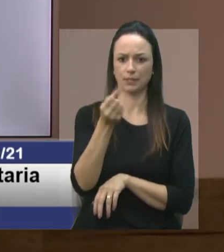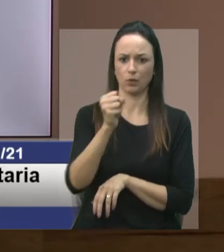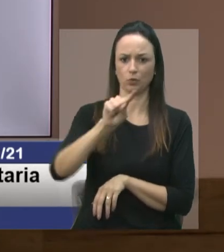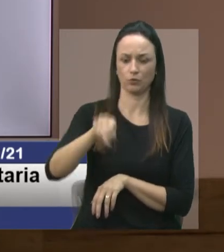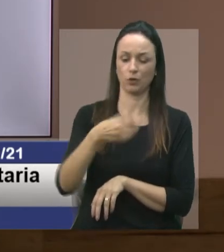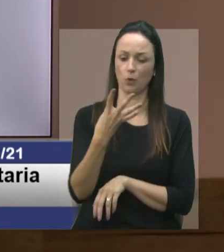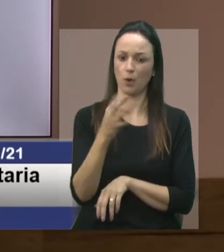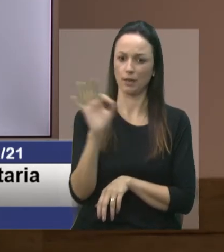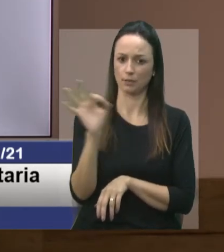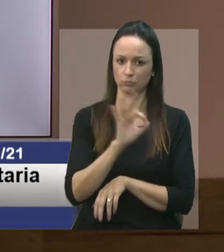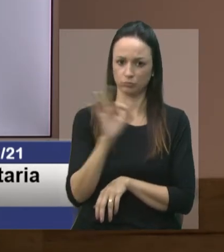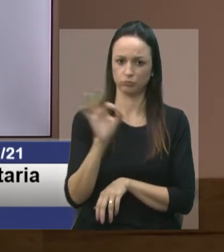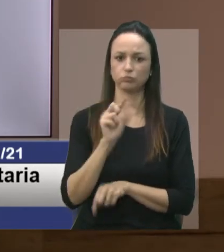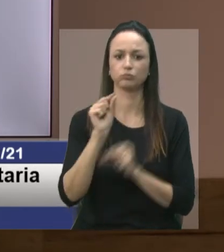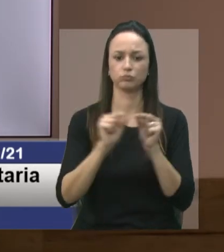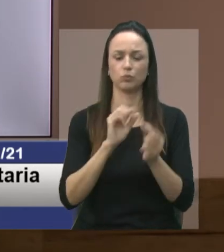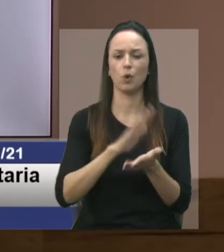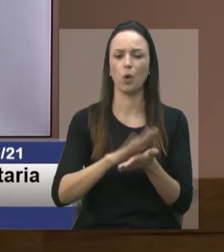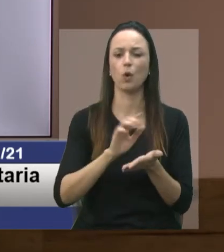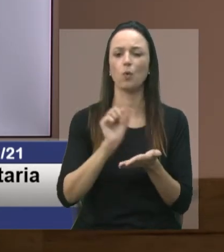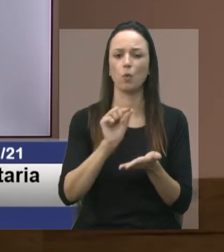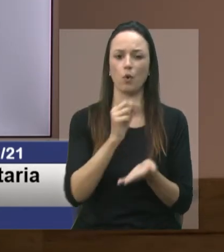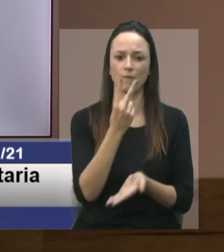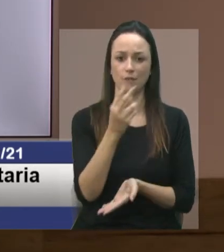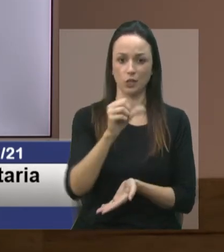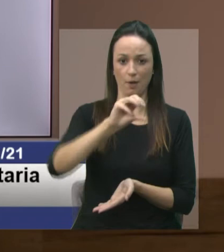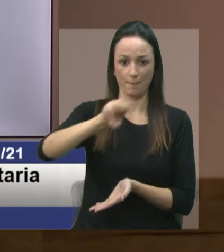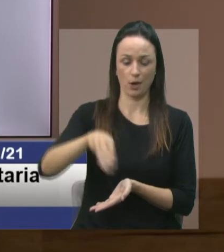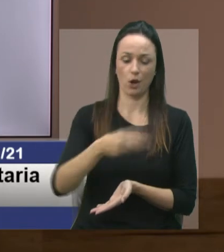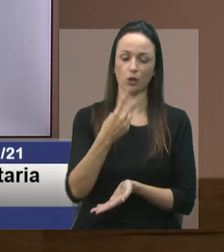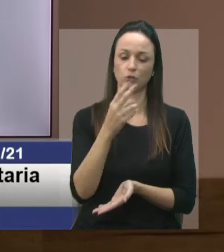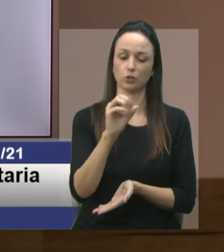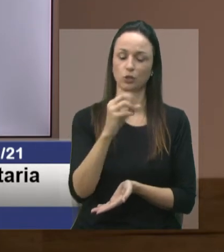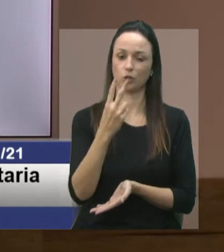68,40, que corresponde a uma despesa de